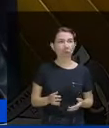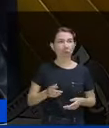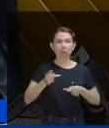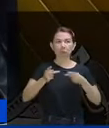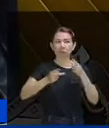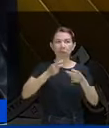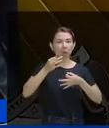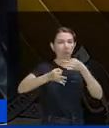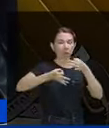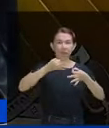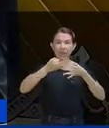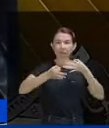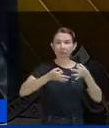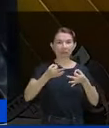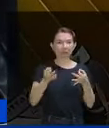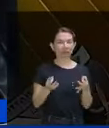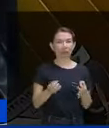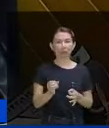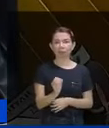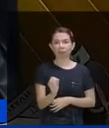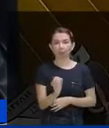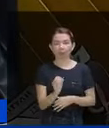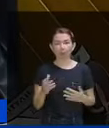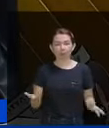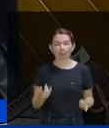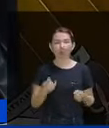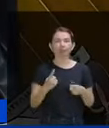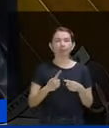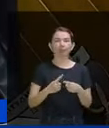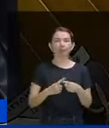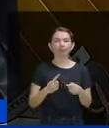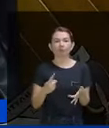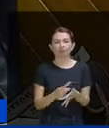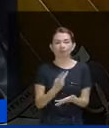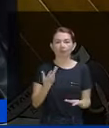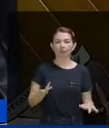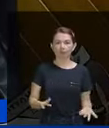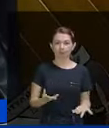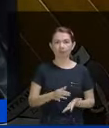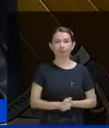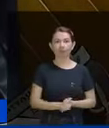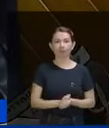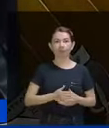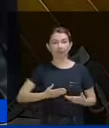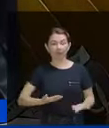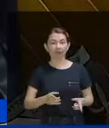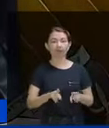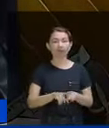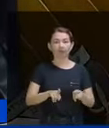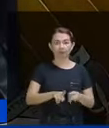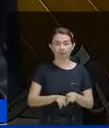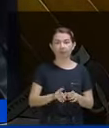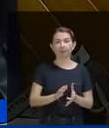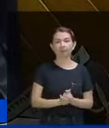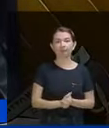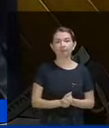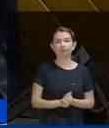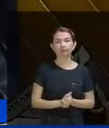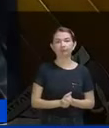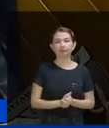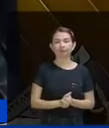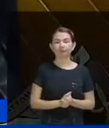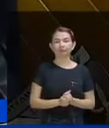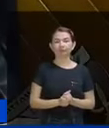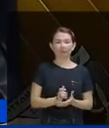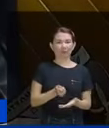se pode concluir, como alhures dito, que tal tenha ocorrido. Sobra, por fim, neste arrazoado,